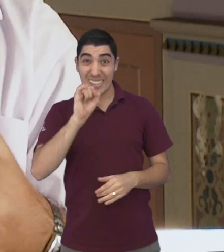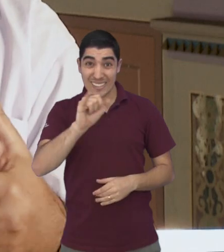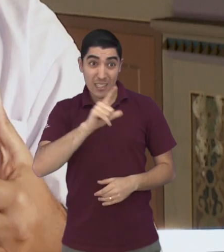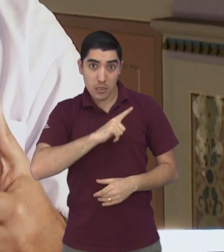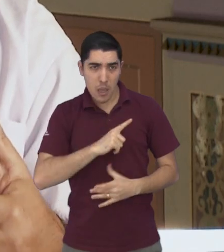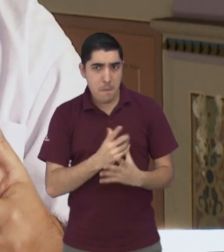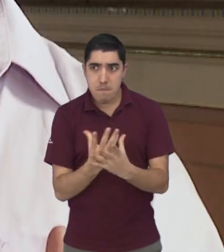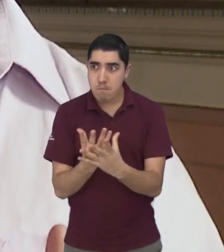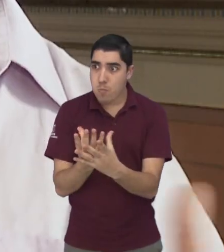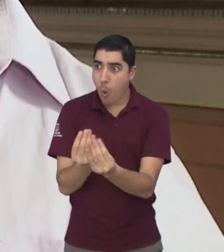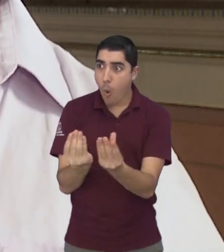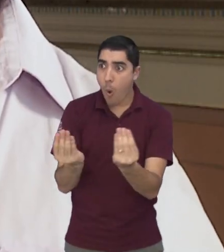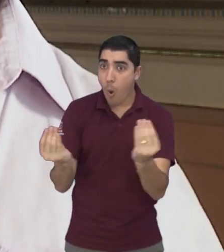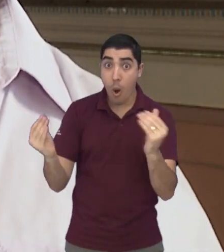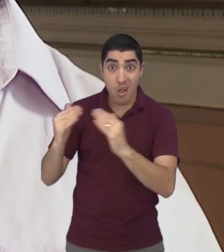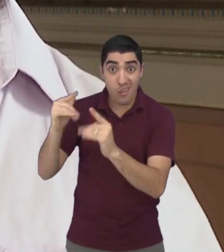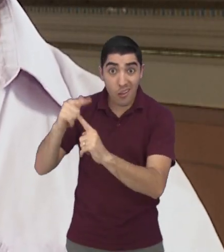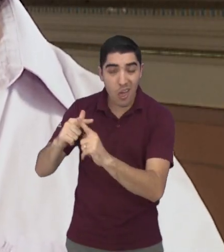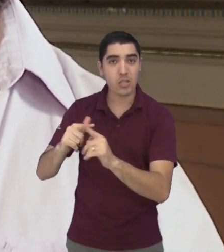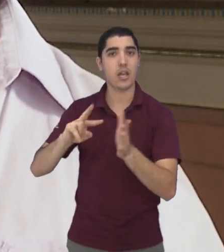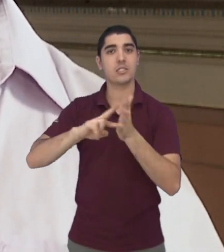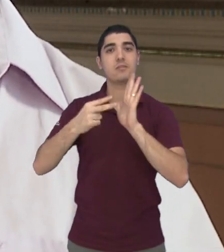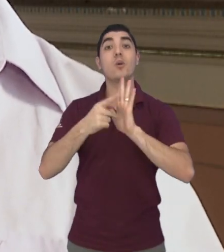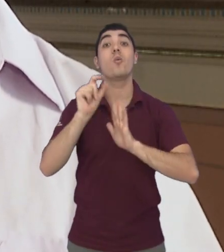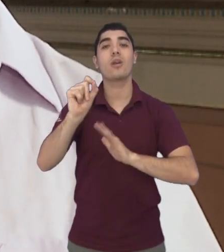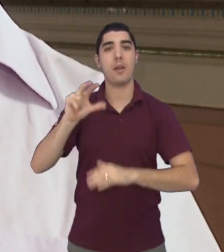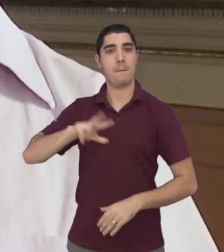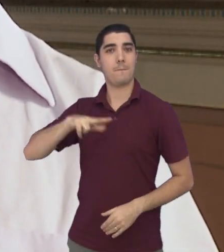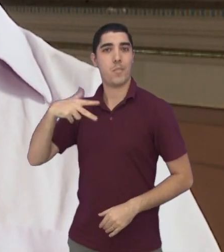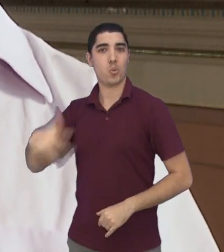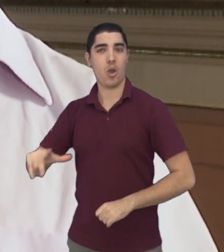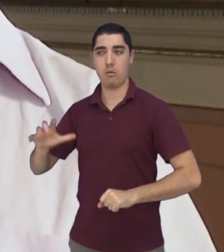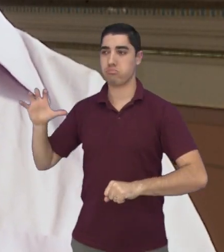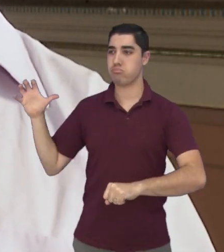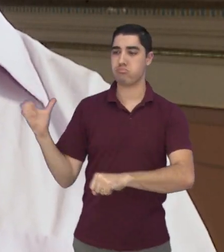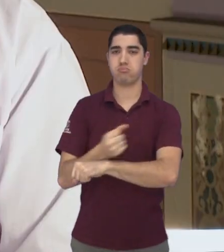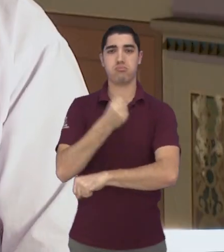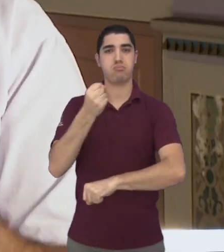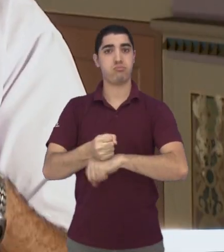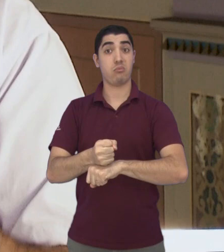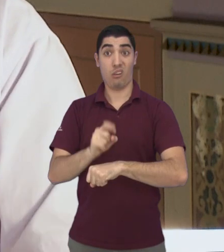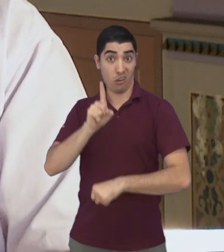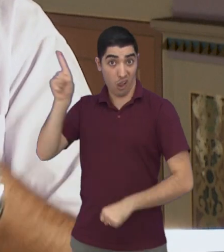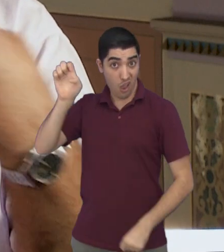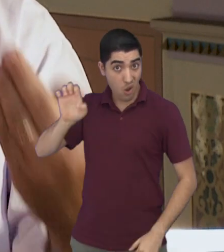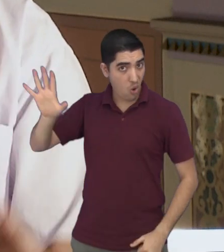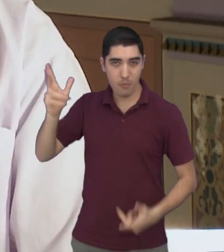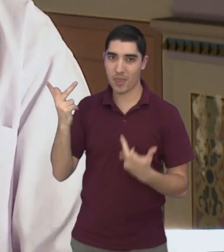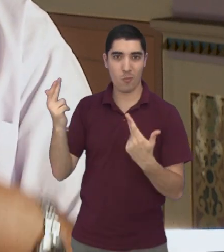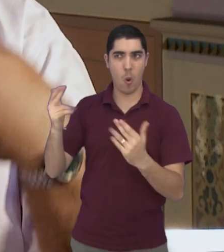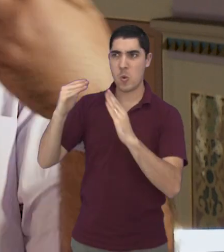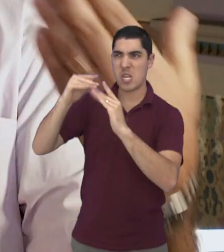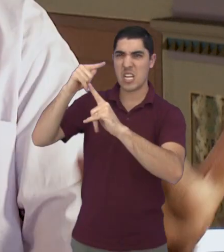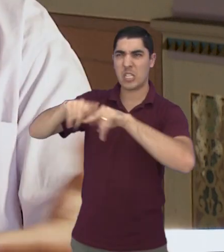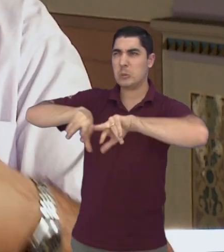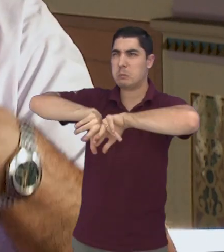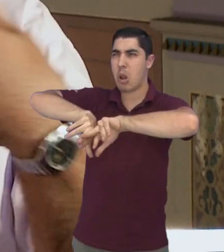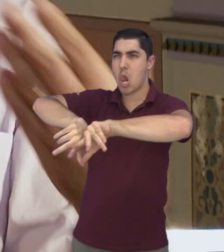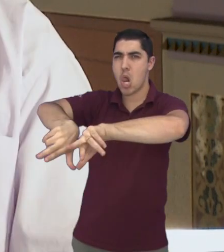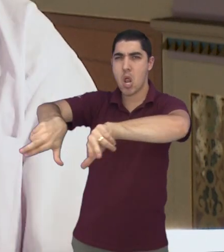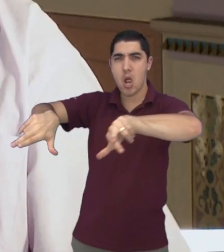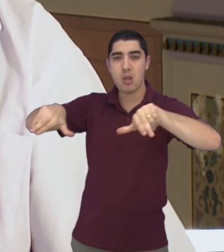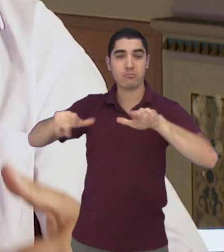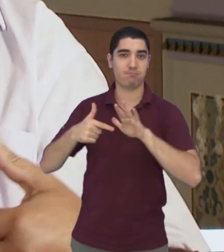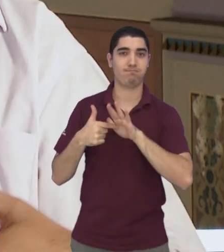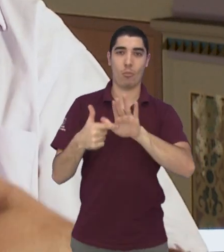a colônia era rica. E Portugal exibia, ostentava isso lá na Europa. Então esse dízimo da igreja era revertido para